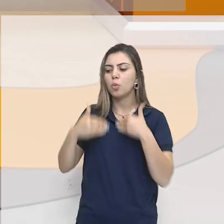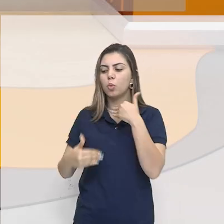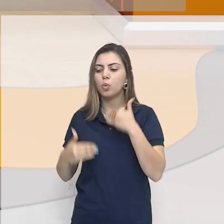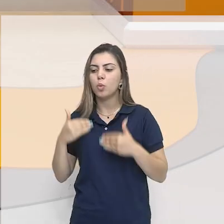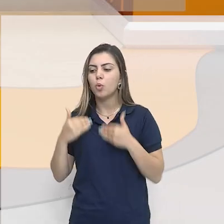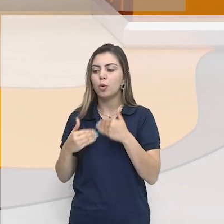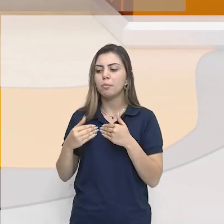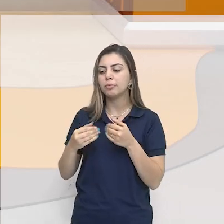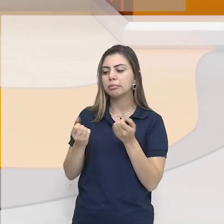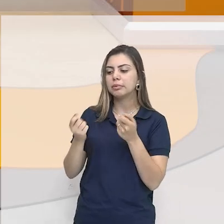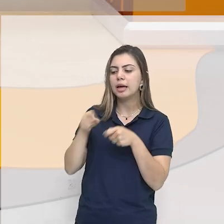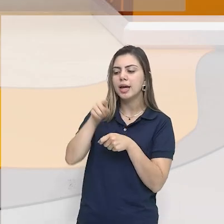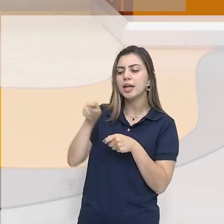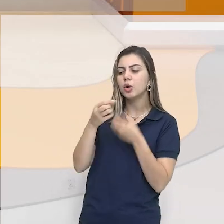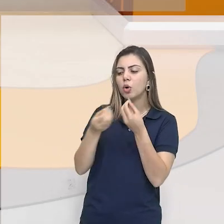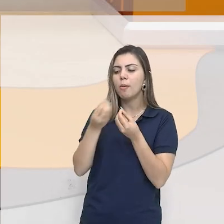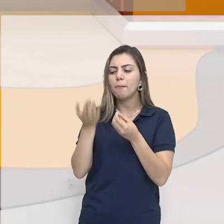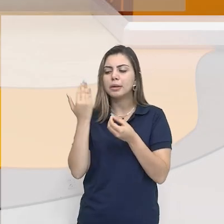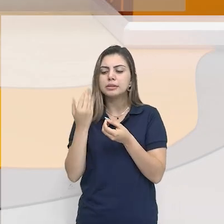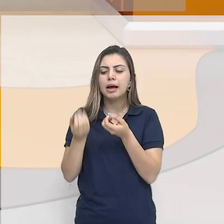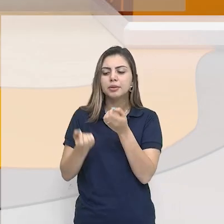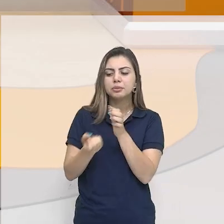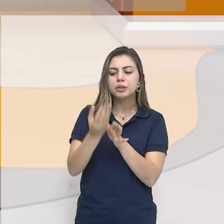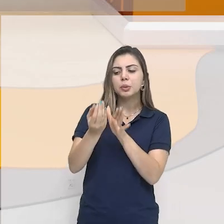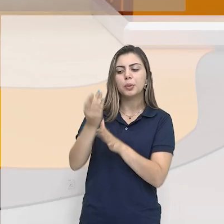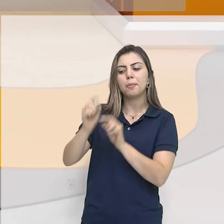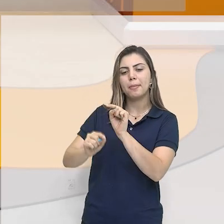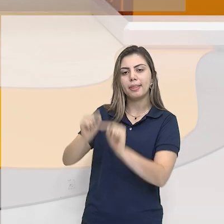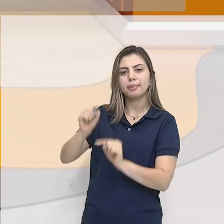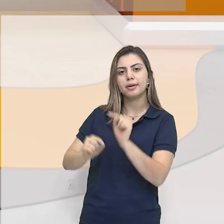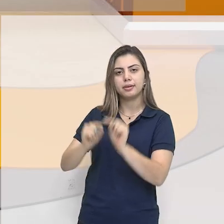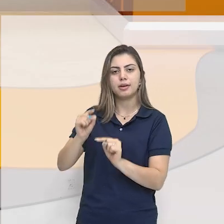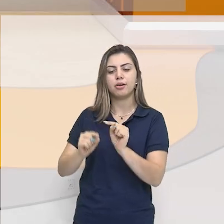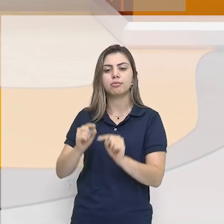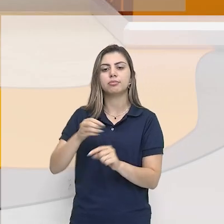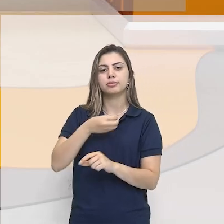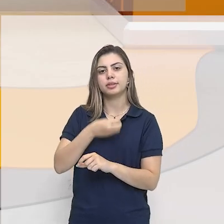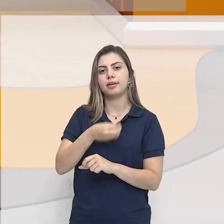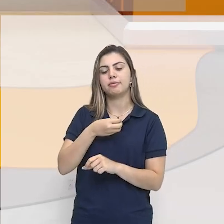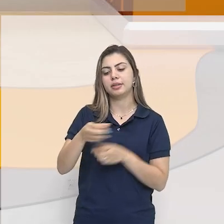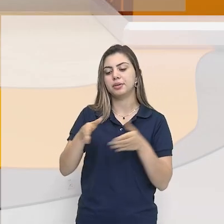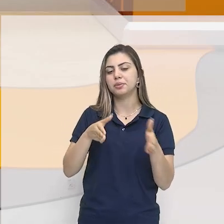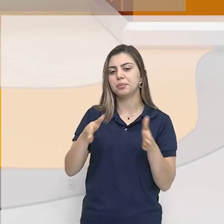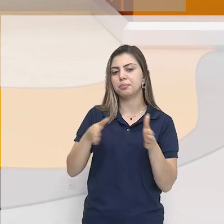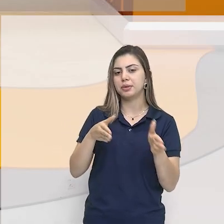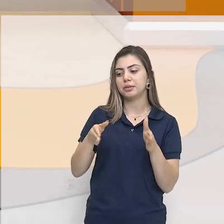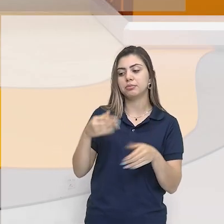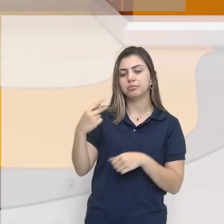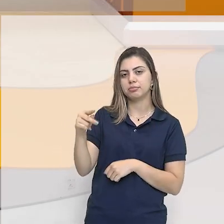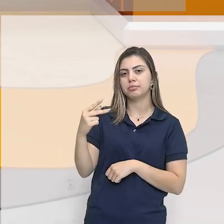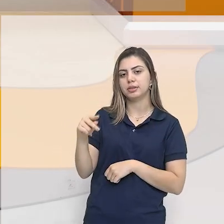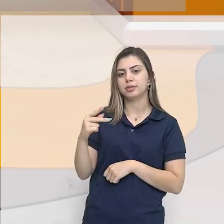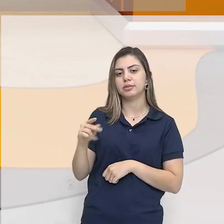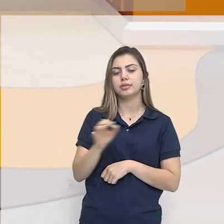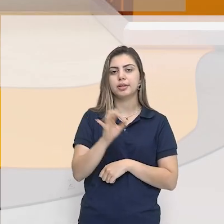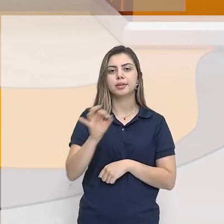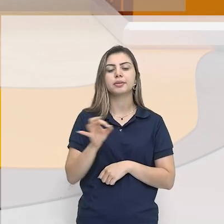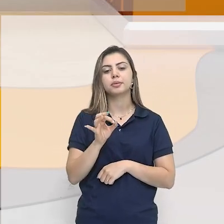produzir instrumentos, caracterizando como o modo de viver daqueles seres, não é